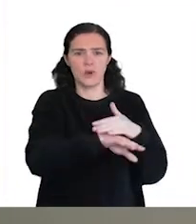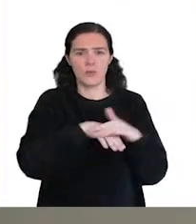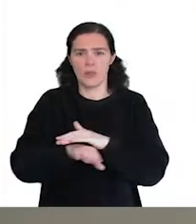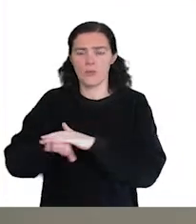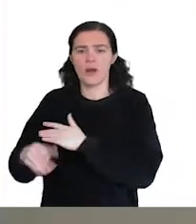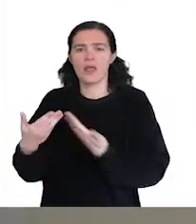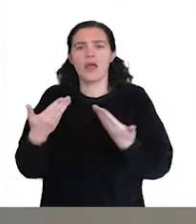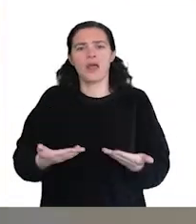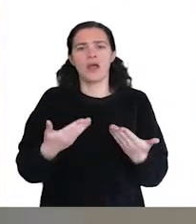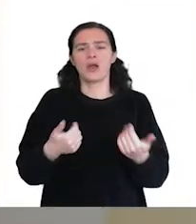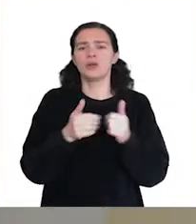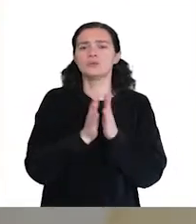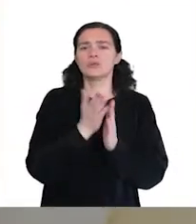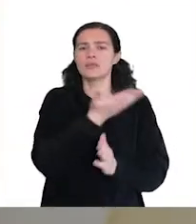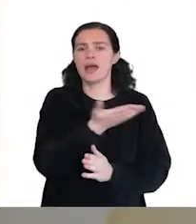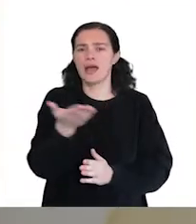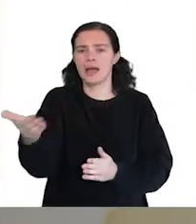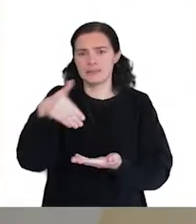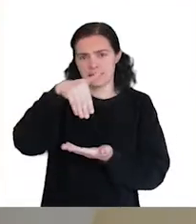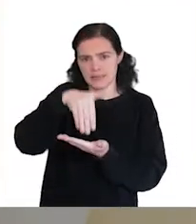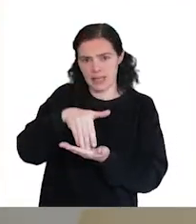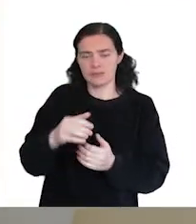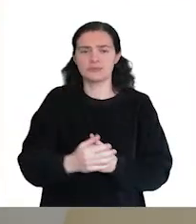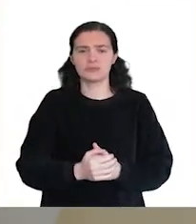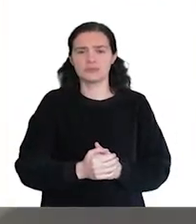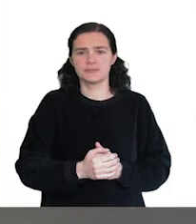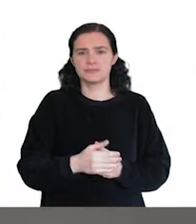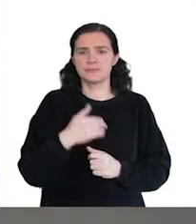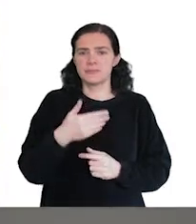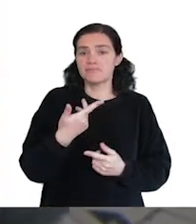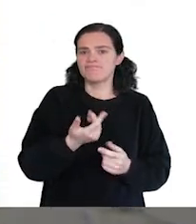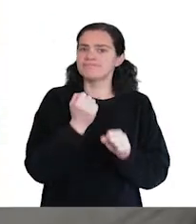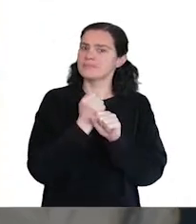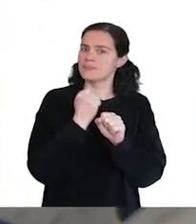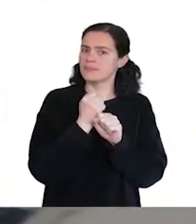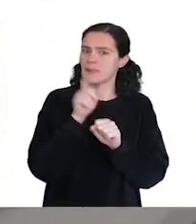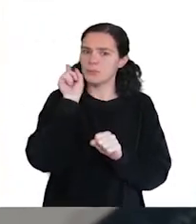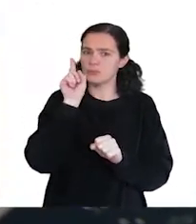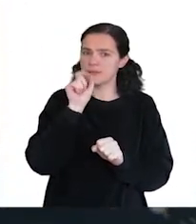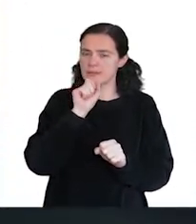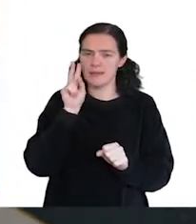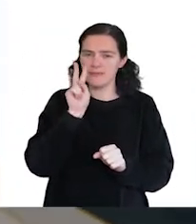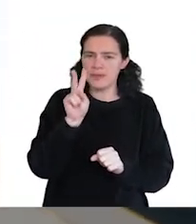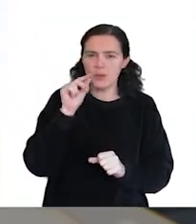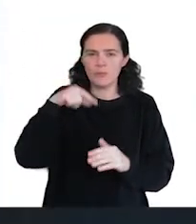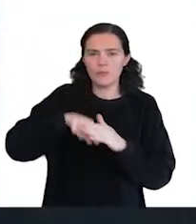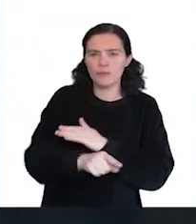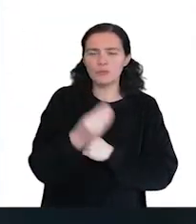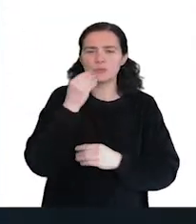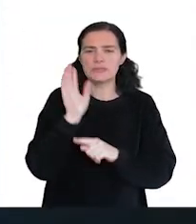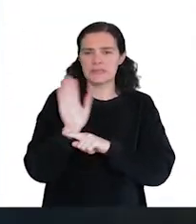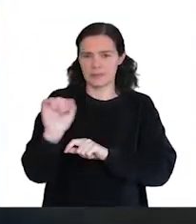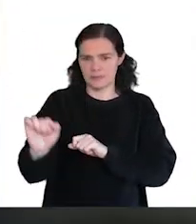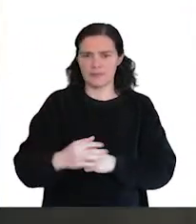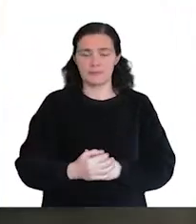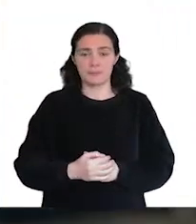casa, estão neste momento depositados aqui em Serralves e são um preciosíssimo instrumento para um olhar aprofundado sobre o